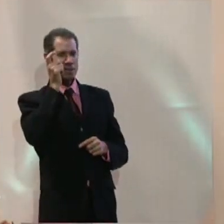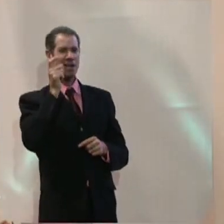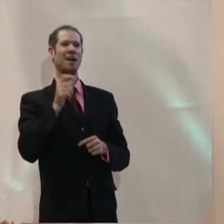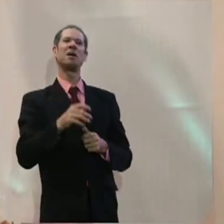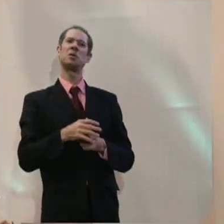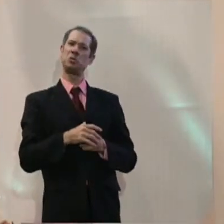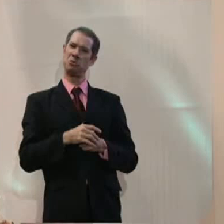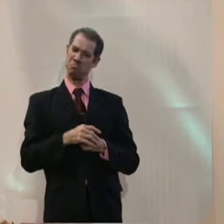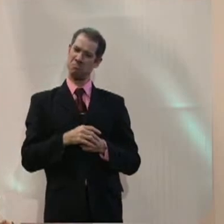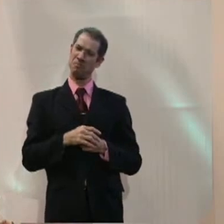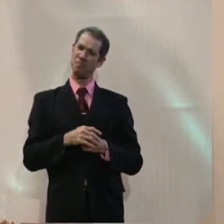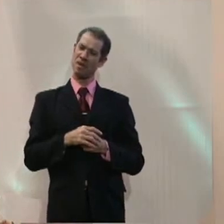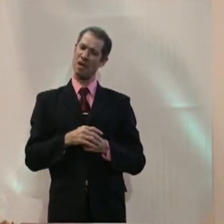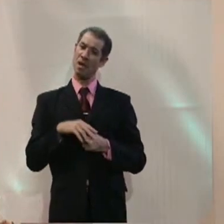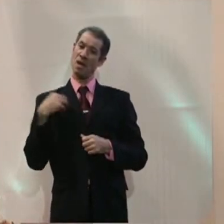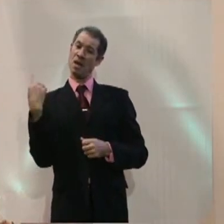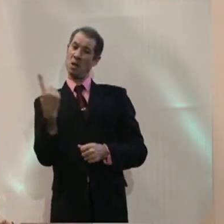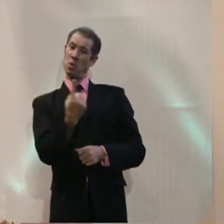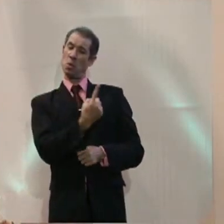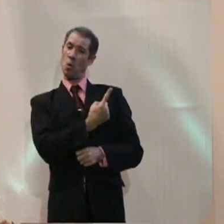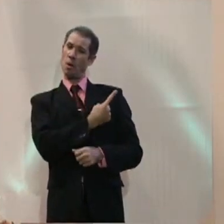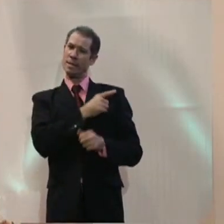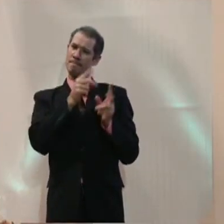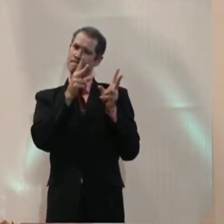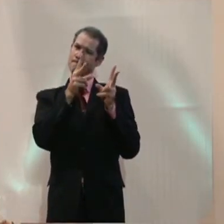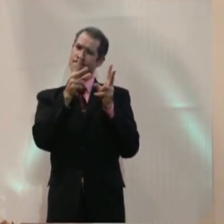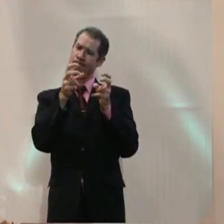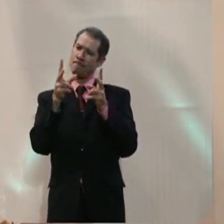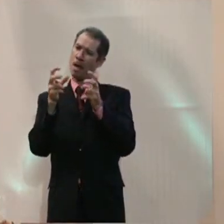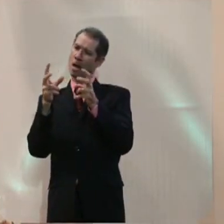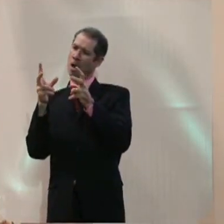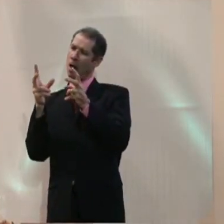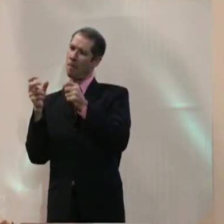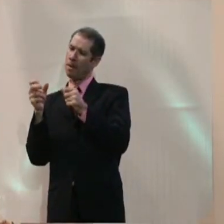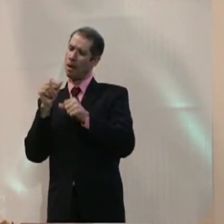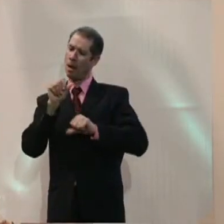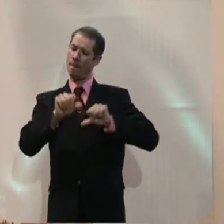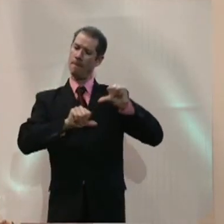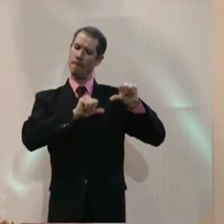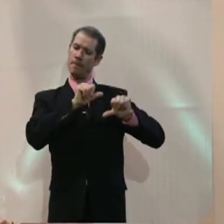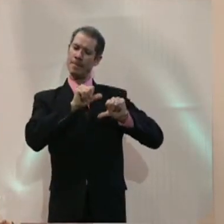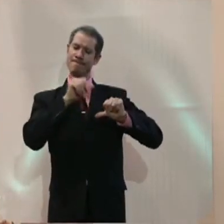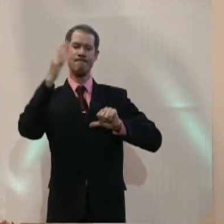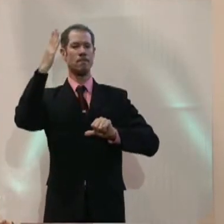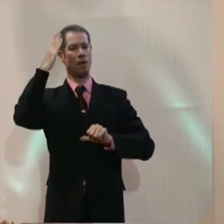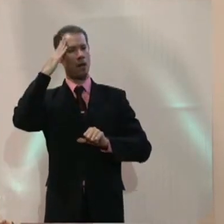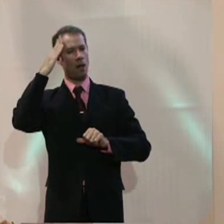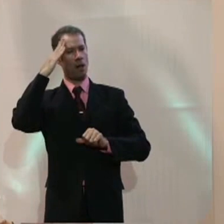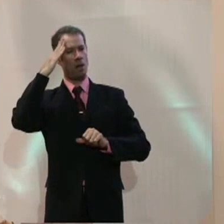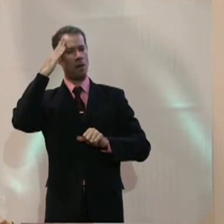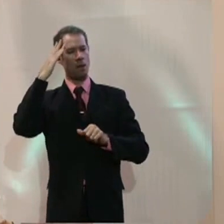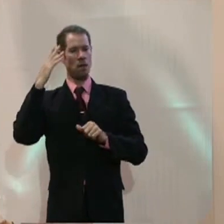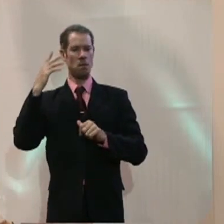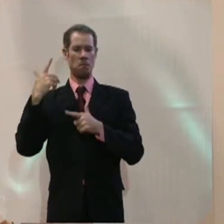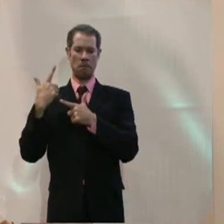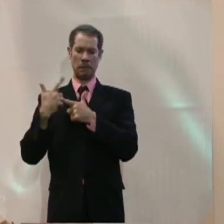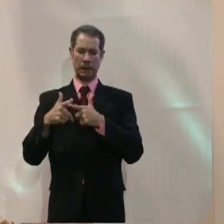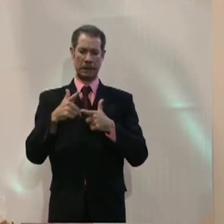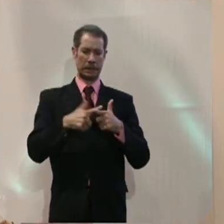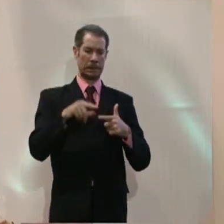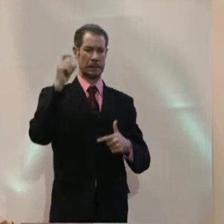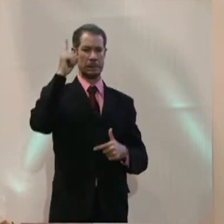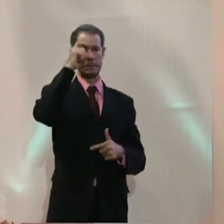isso. Quando a nossa perspectiva muda, a gente sabe que vai passar por tempos